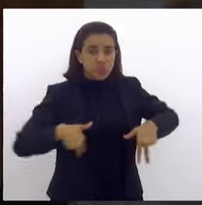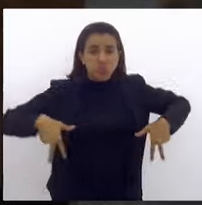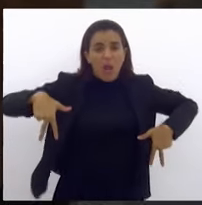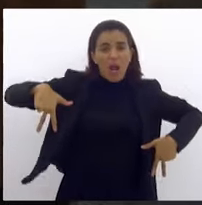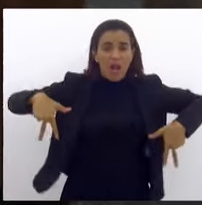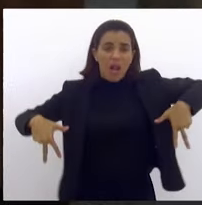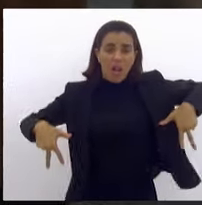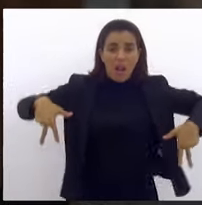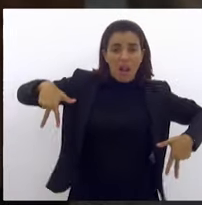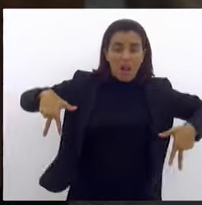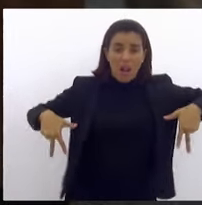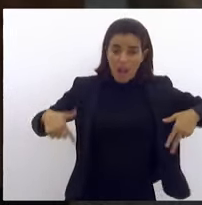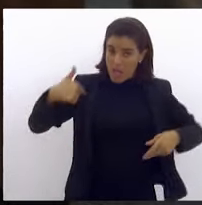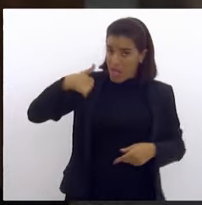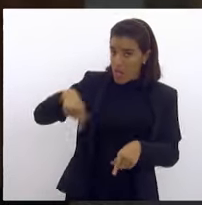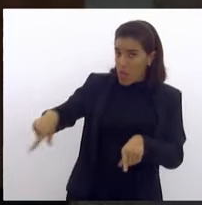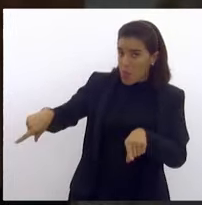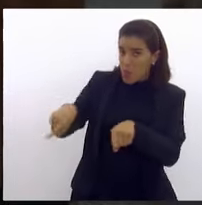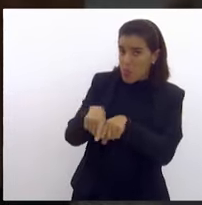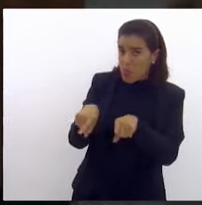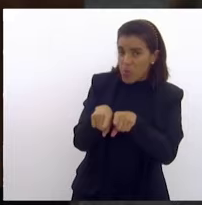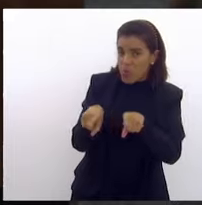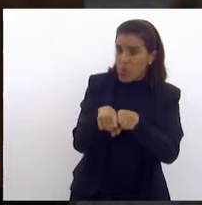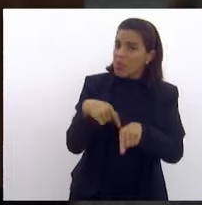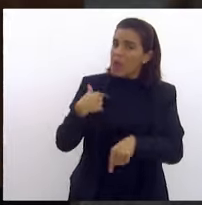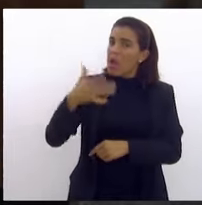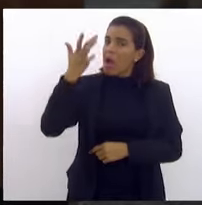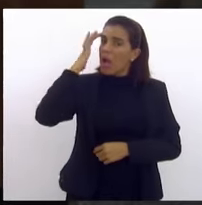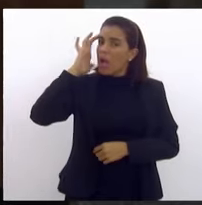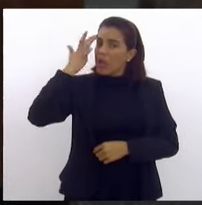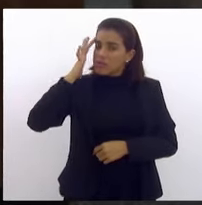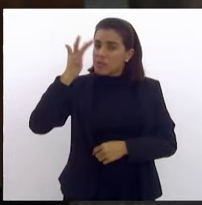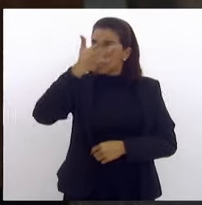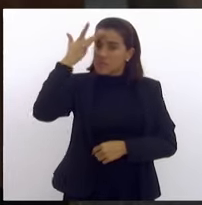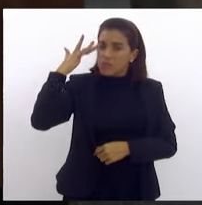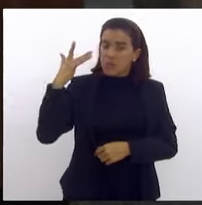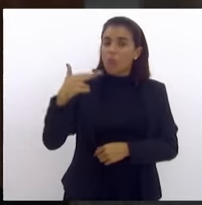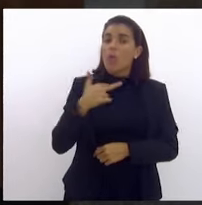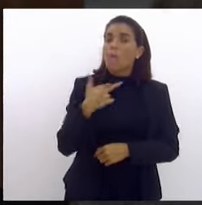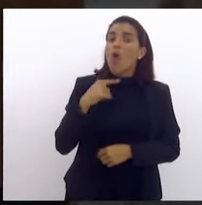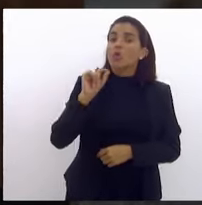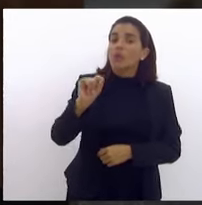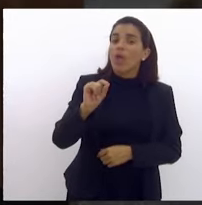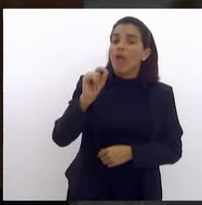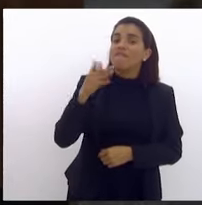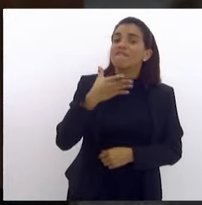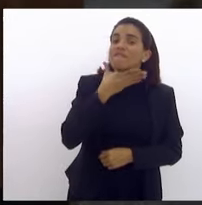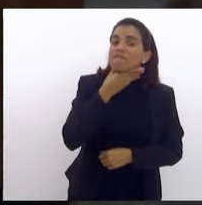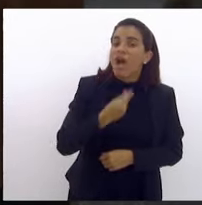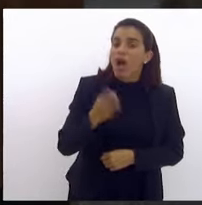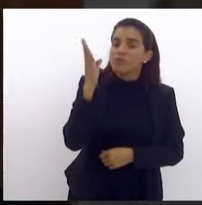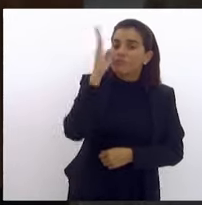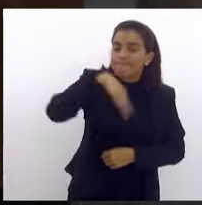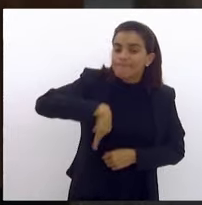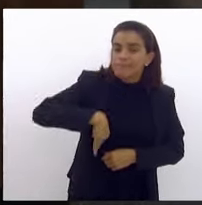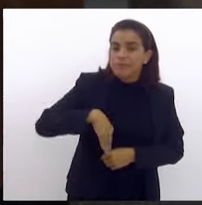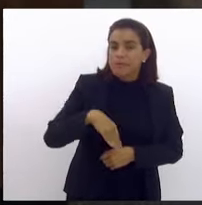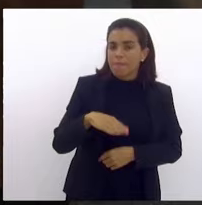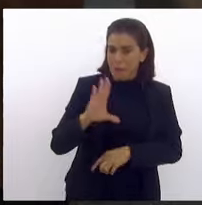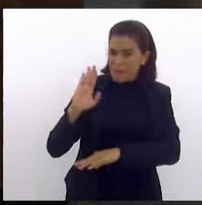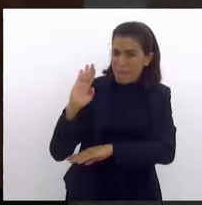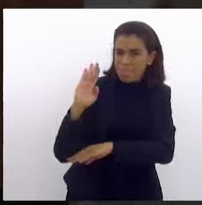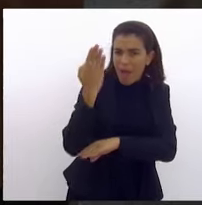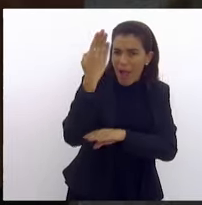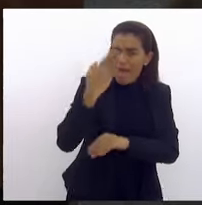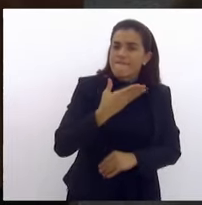Eu estou entre aqueles e aquelas que acham que as pessoas só não podem ser hipócritas. Porque tem muita gente